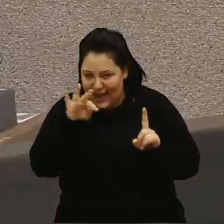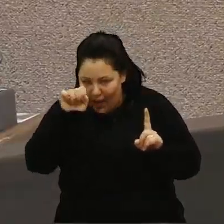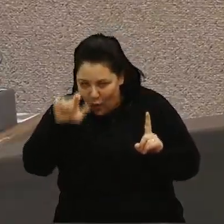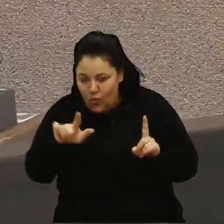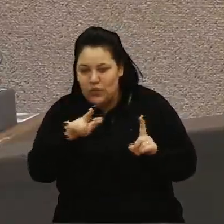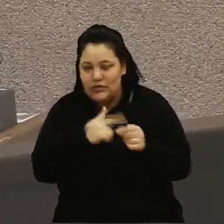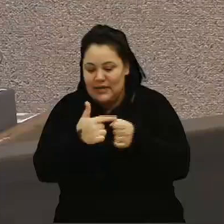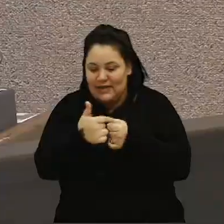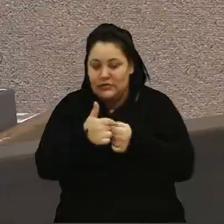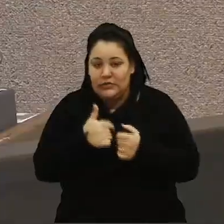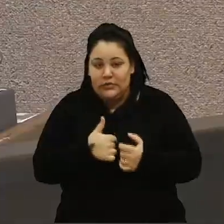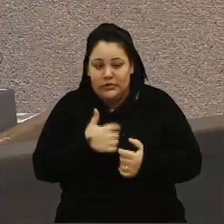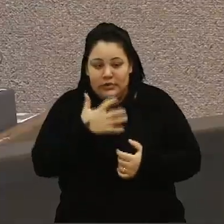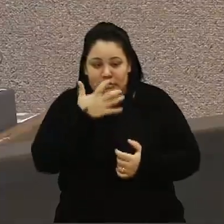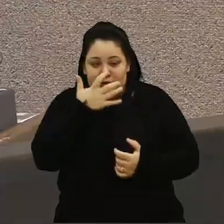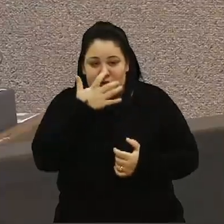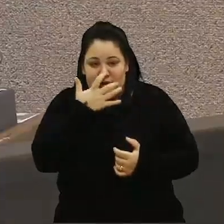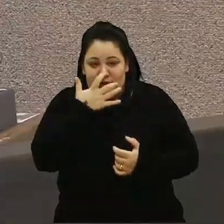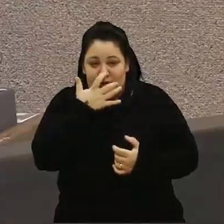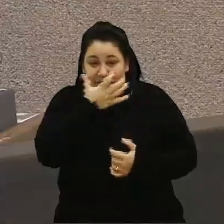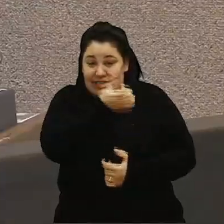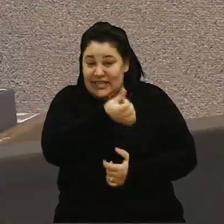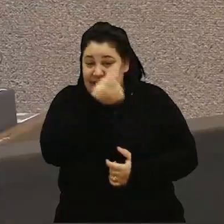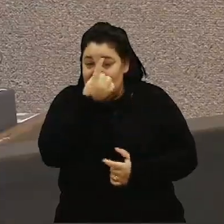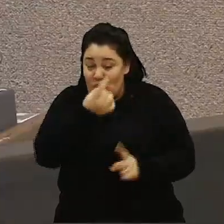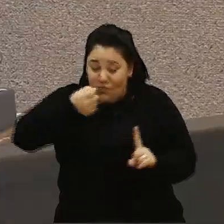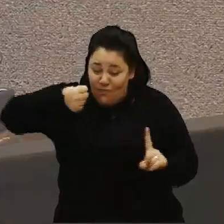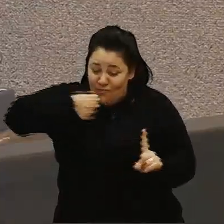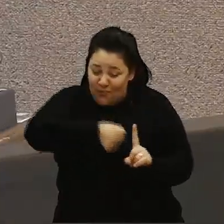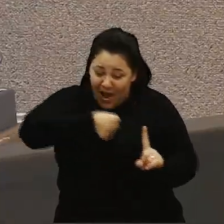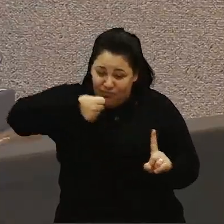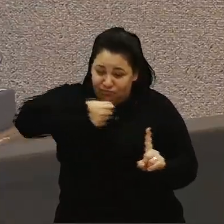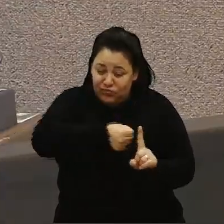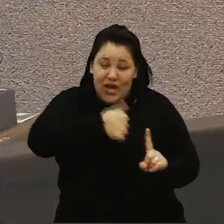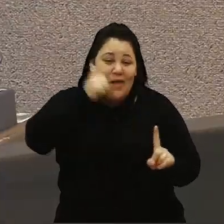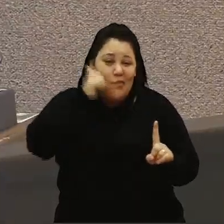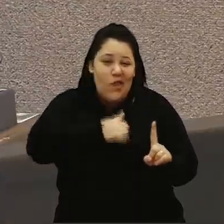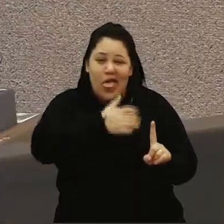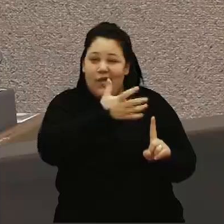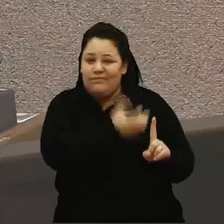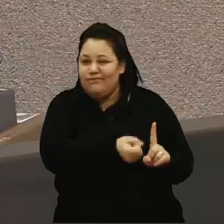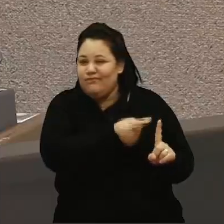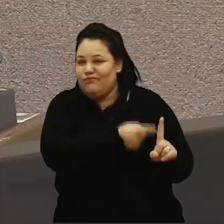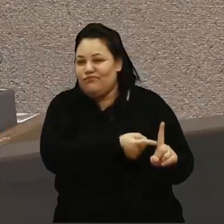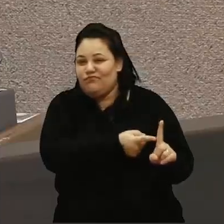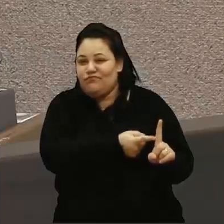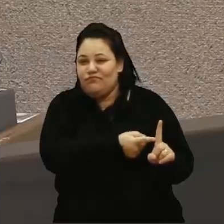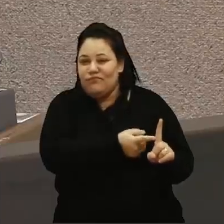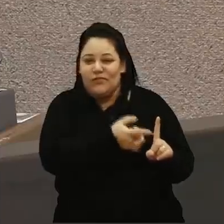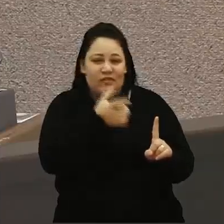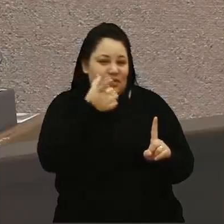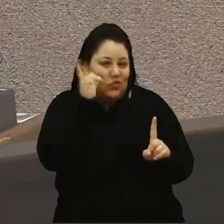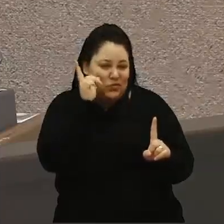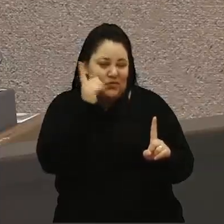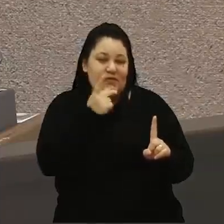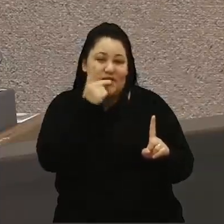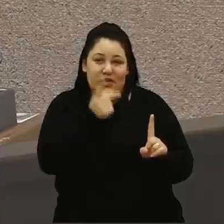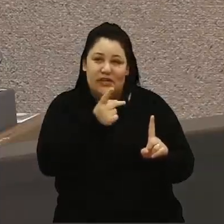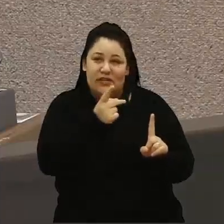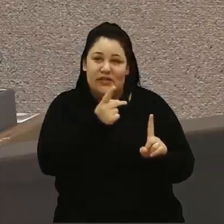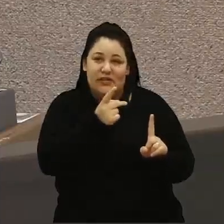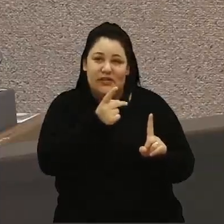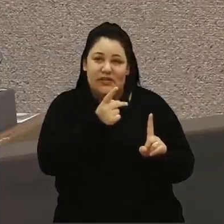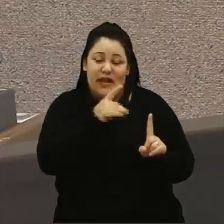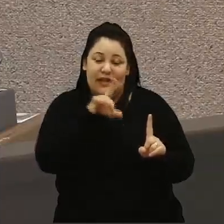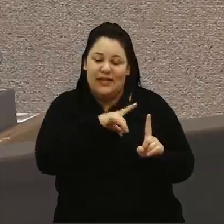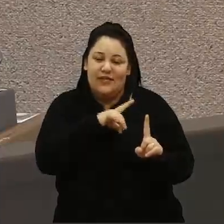em assistir 61 socos que a Juliana levou. E eu falei ontem num vídeo que pelo menos, né, a Juliana teve uma